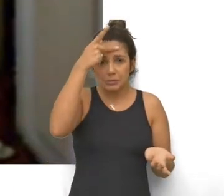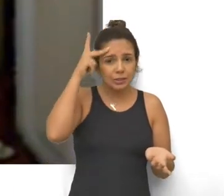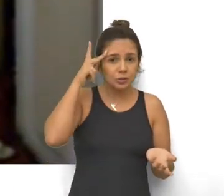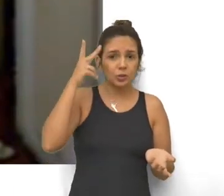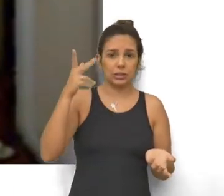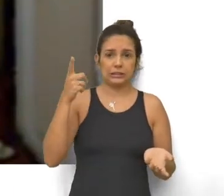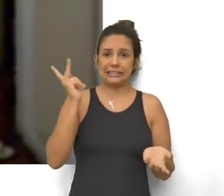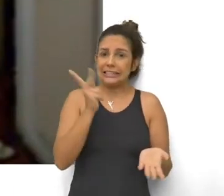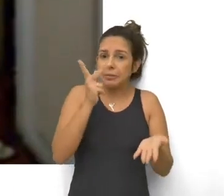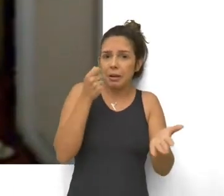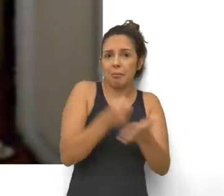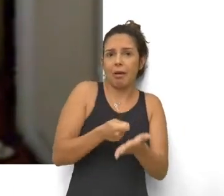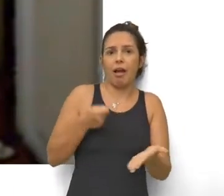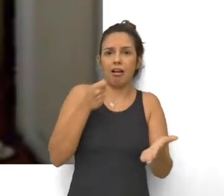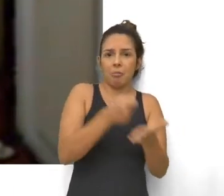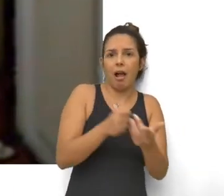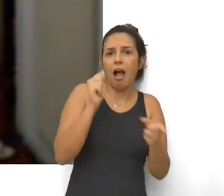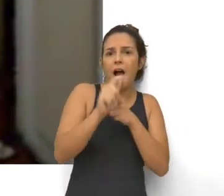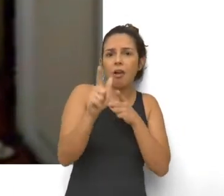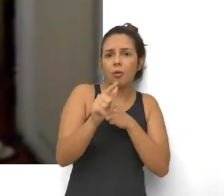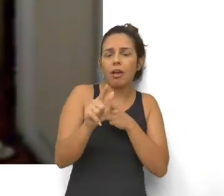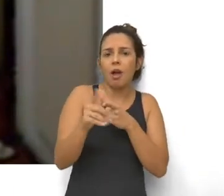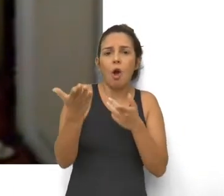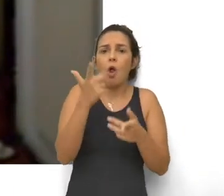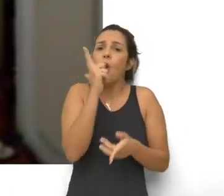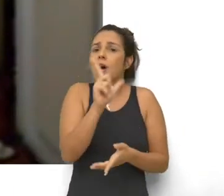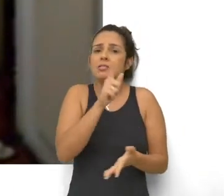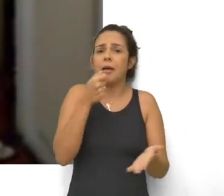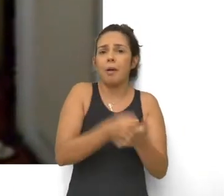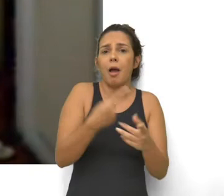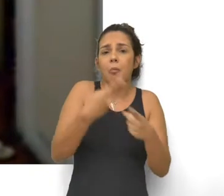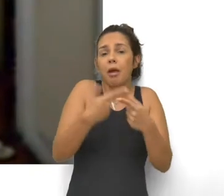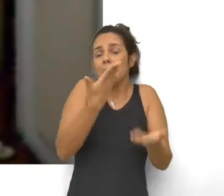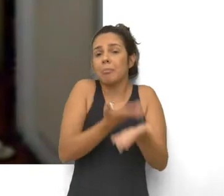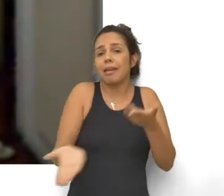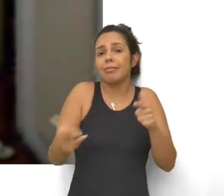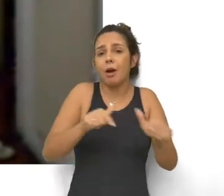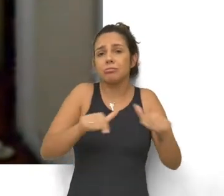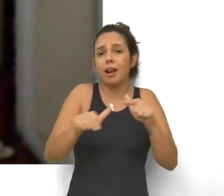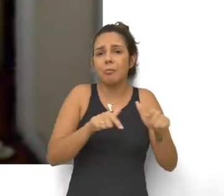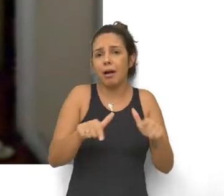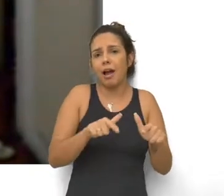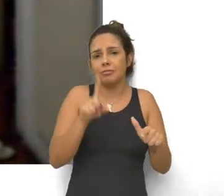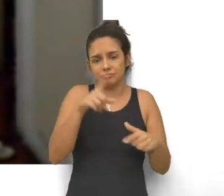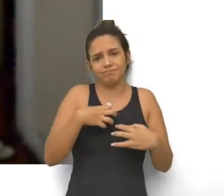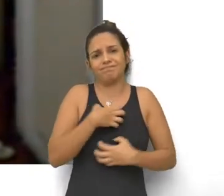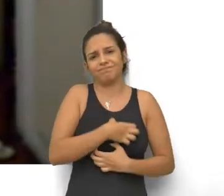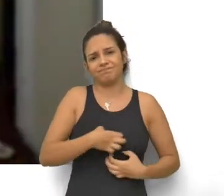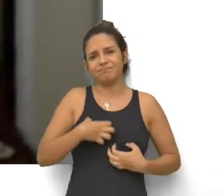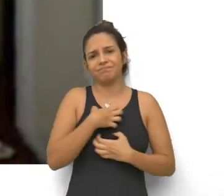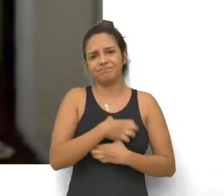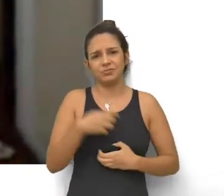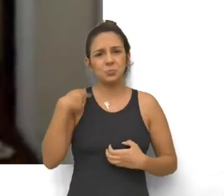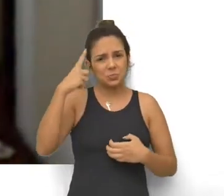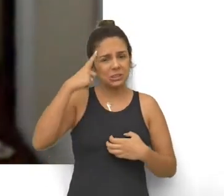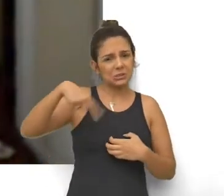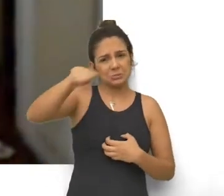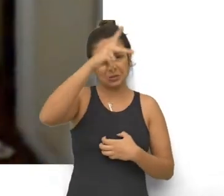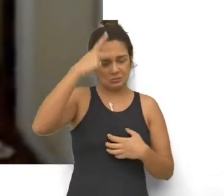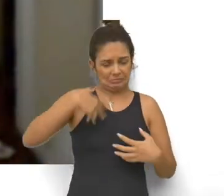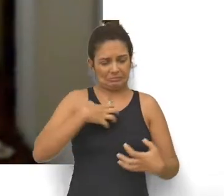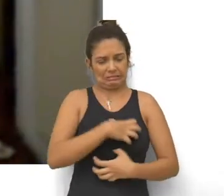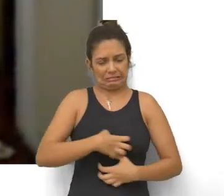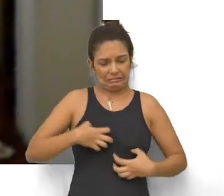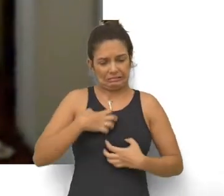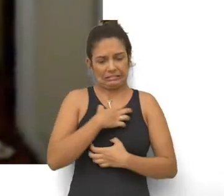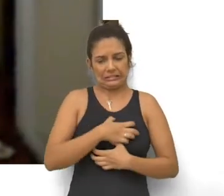pagaram não são vagabundos, são pessoas que de repente perderam renda, perderam emprego. Então isso é muito angustiante nessa pandemia. Agora aqui em São